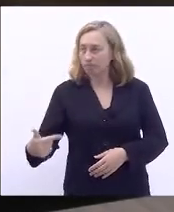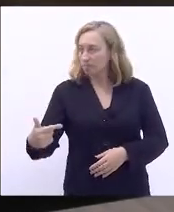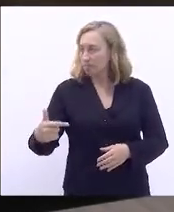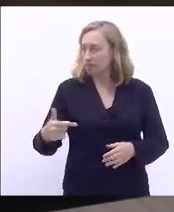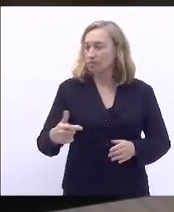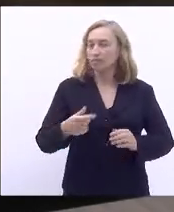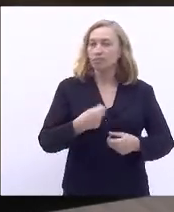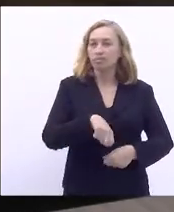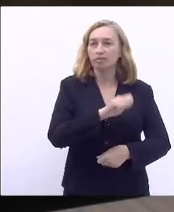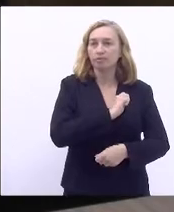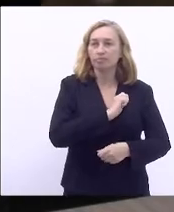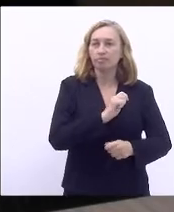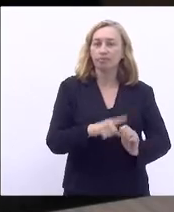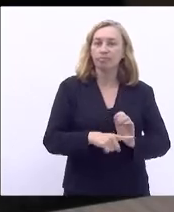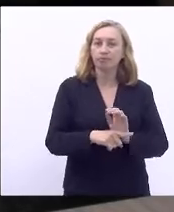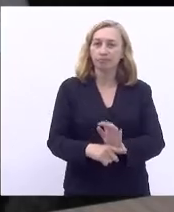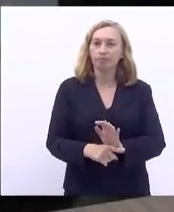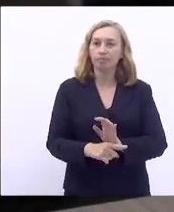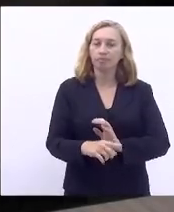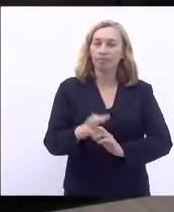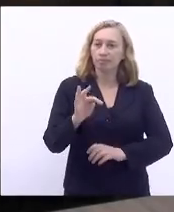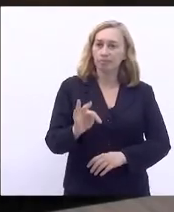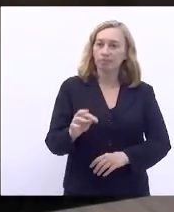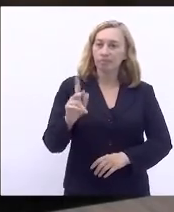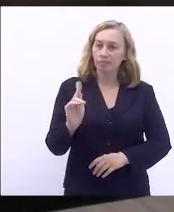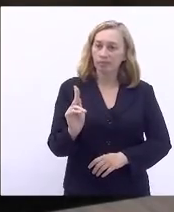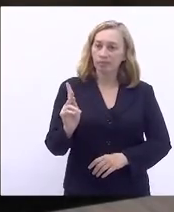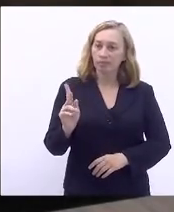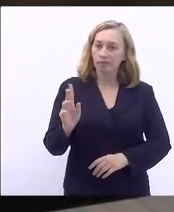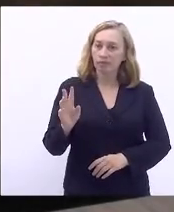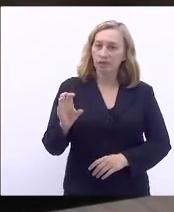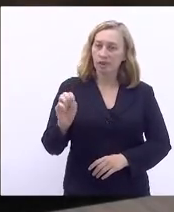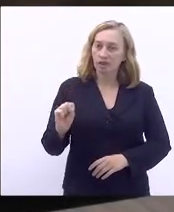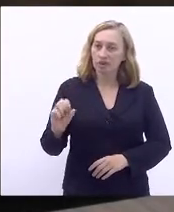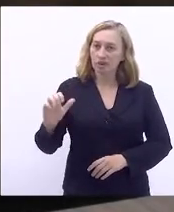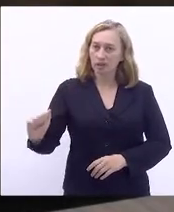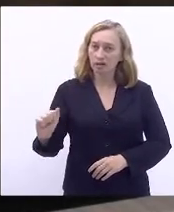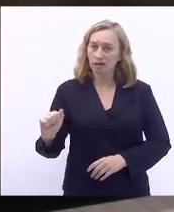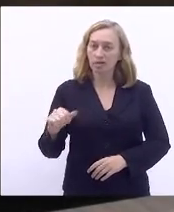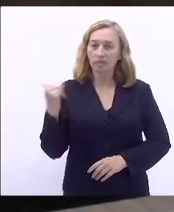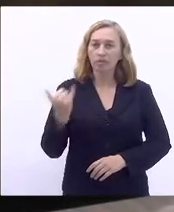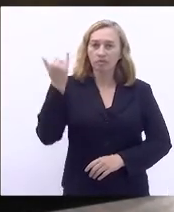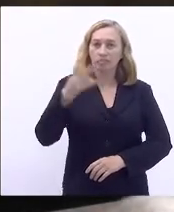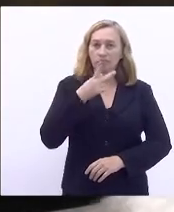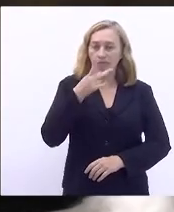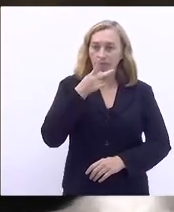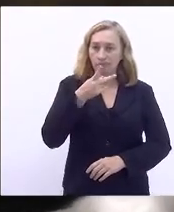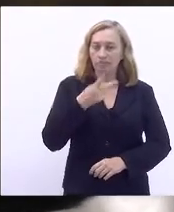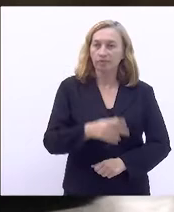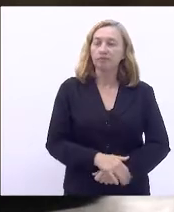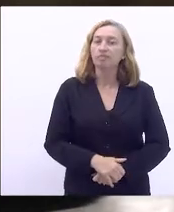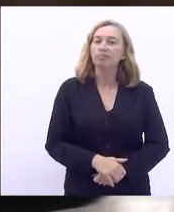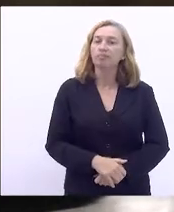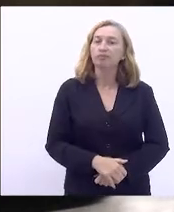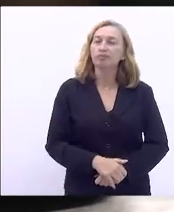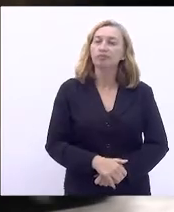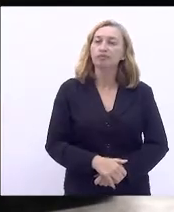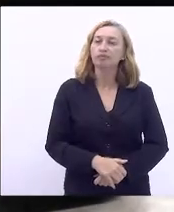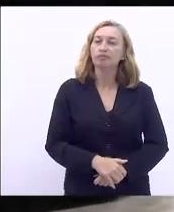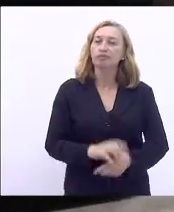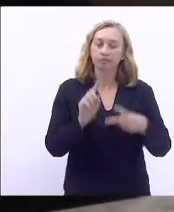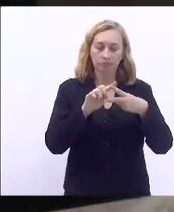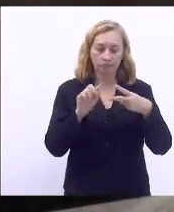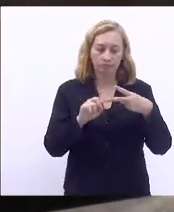à empresa TKTSA. Em primeiro lugar, é importante ressaltar dois aspectos. Um, de